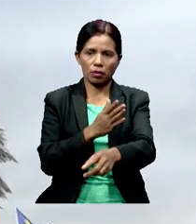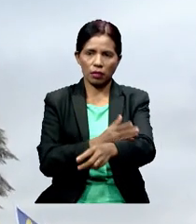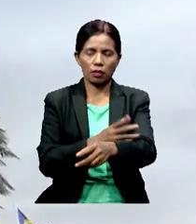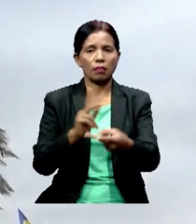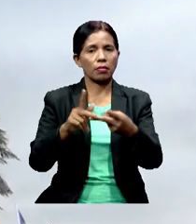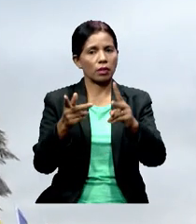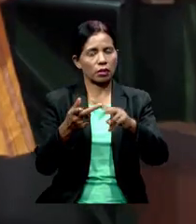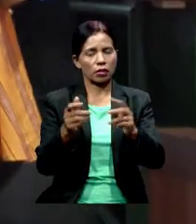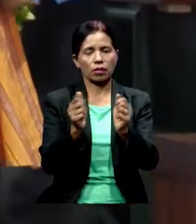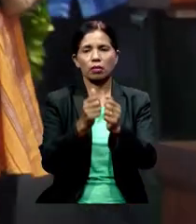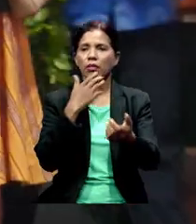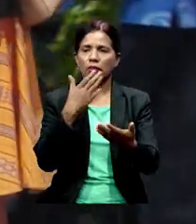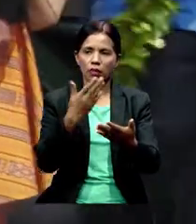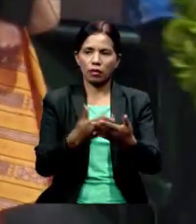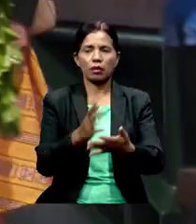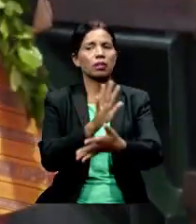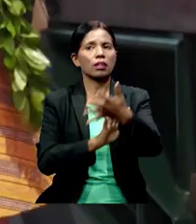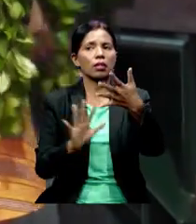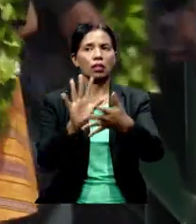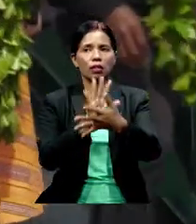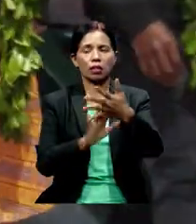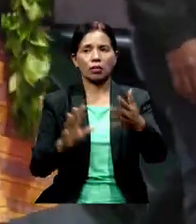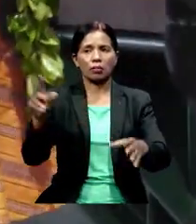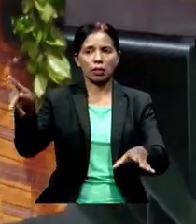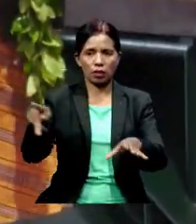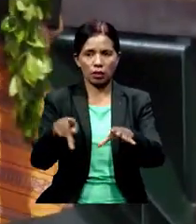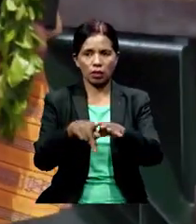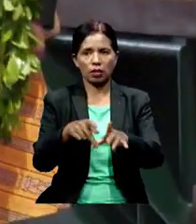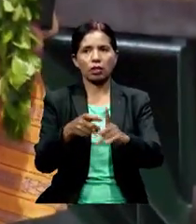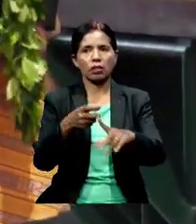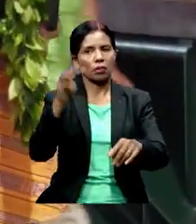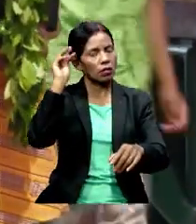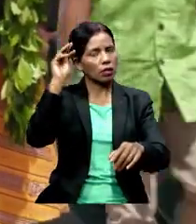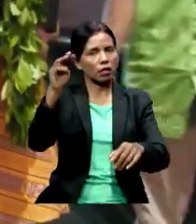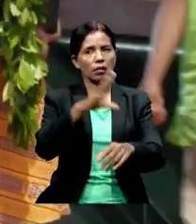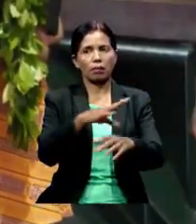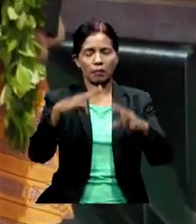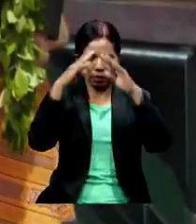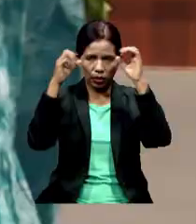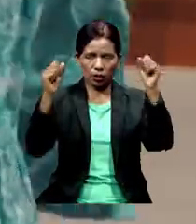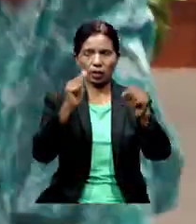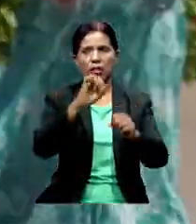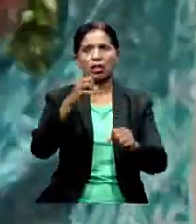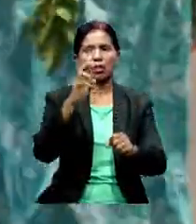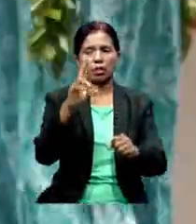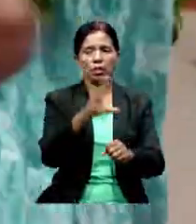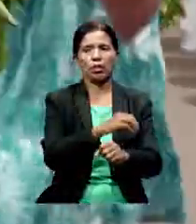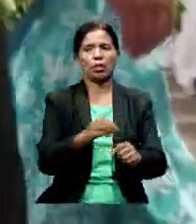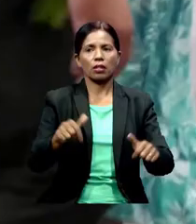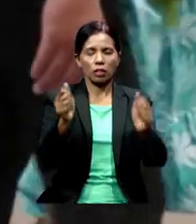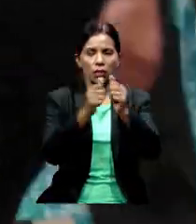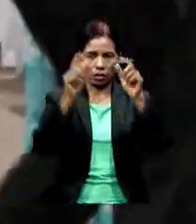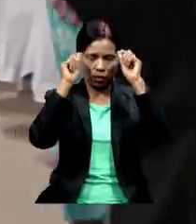no prospero. E a cerimônia abertura ne marcamos presença o si ministro presidência, conselho ministro, Aziu Pereira, o delegação